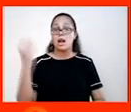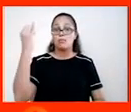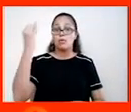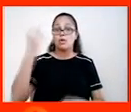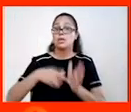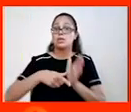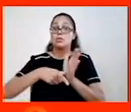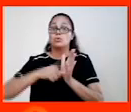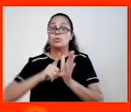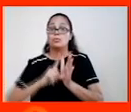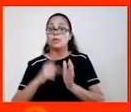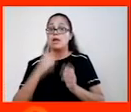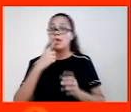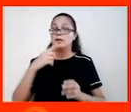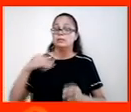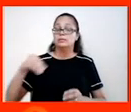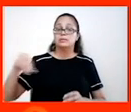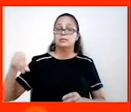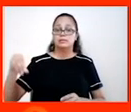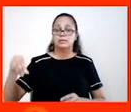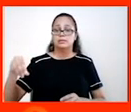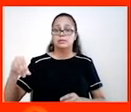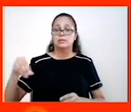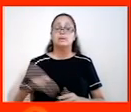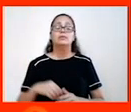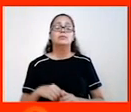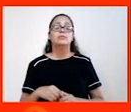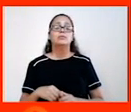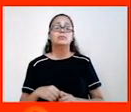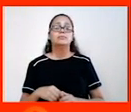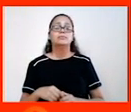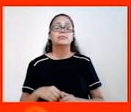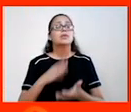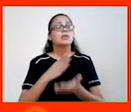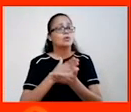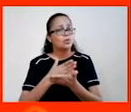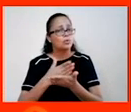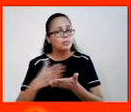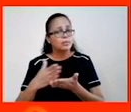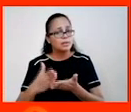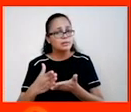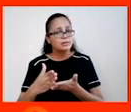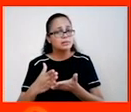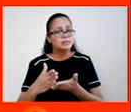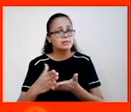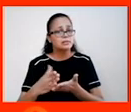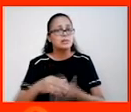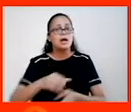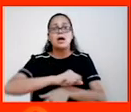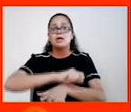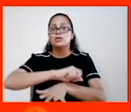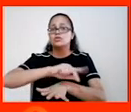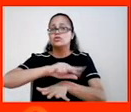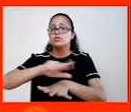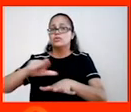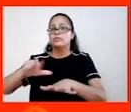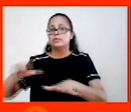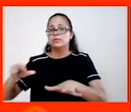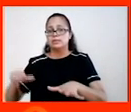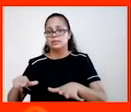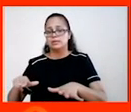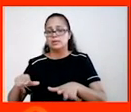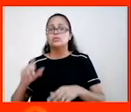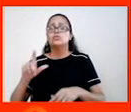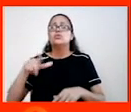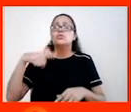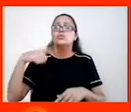do pré-sal para a produção do petróleo no Brasil e agora nós vamos iniciar a era da diversidade, ou seja, nós vamos falar de outras